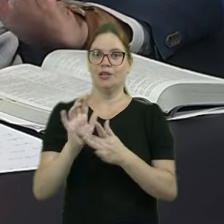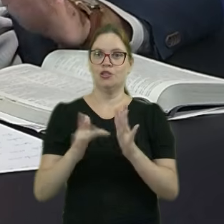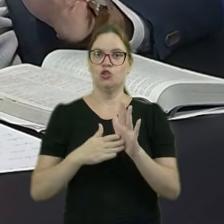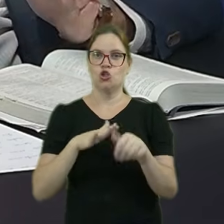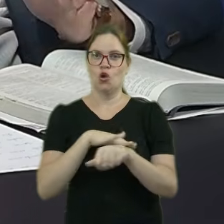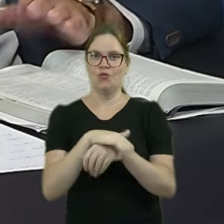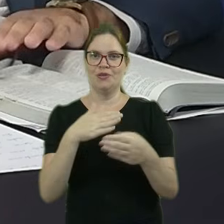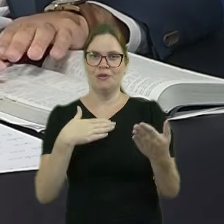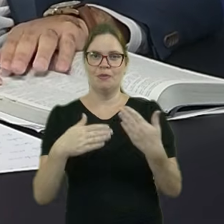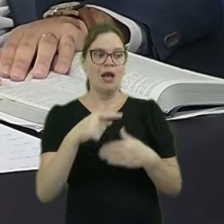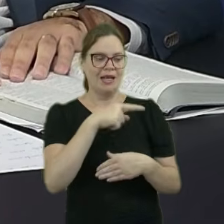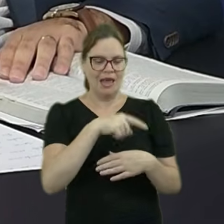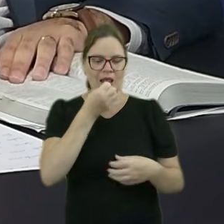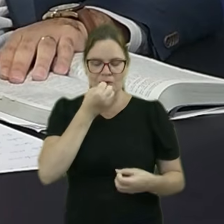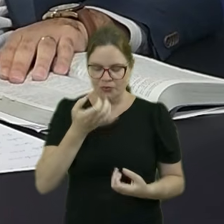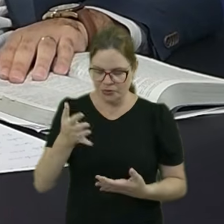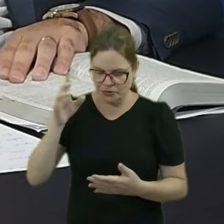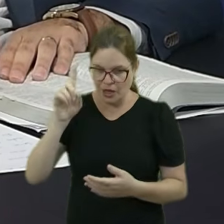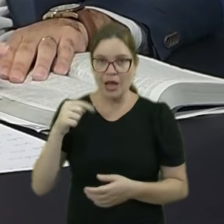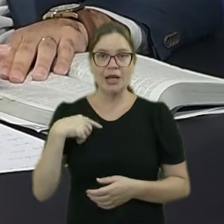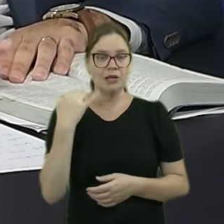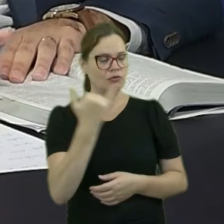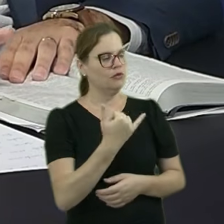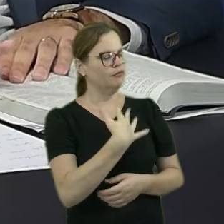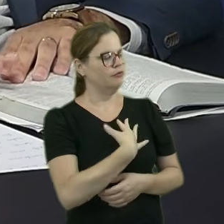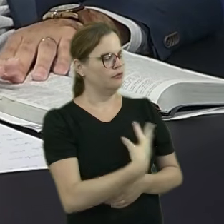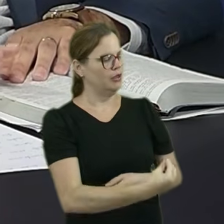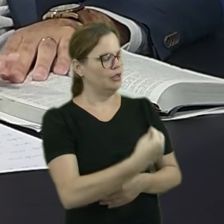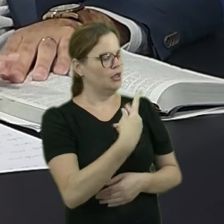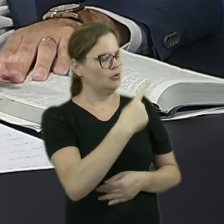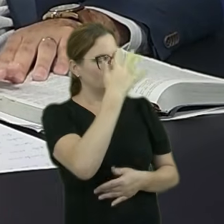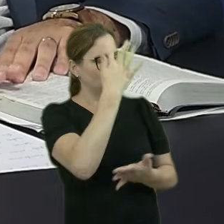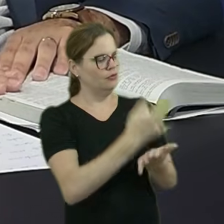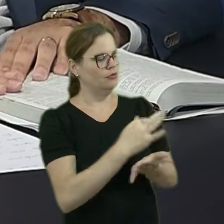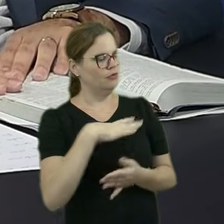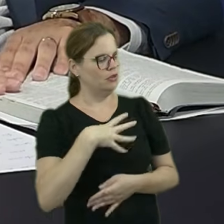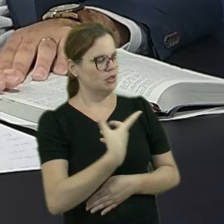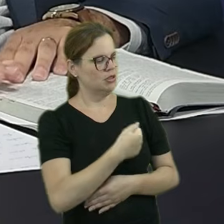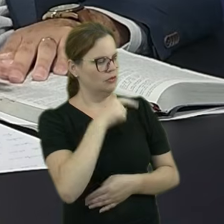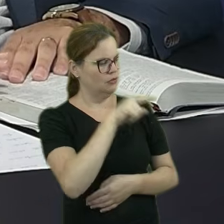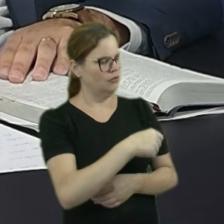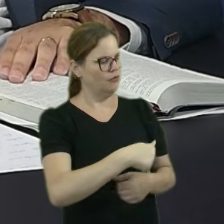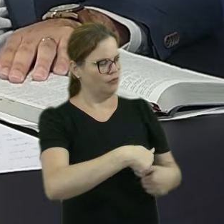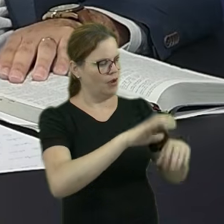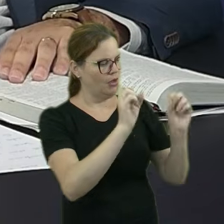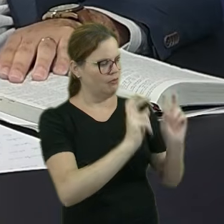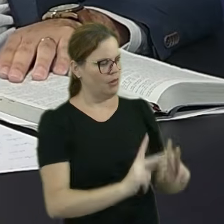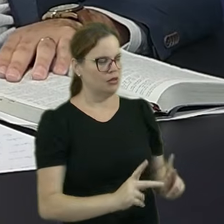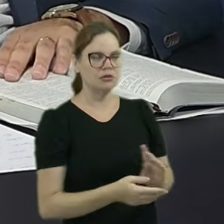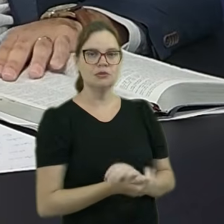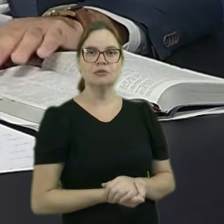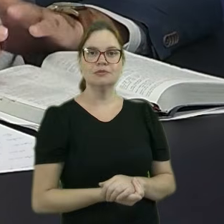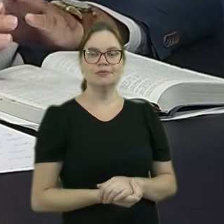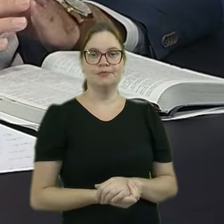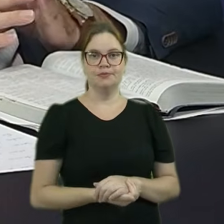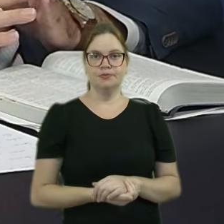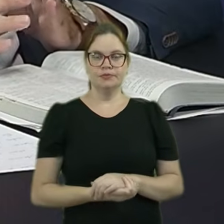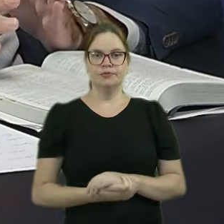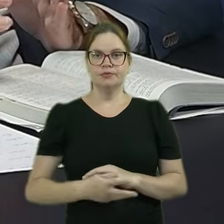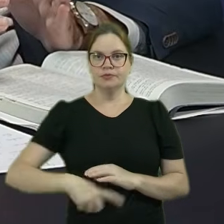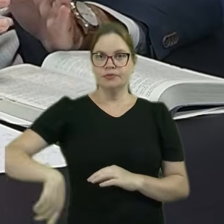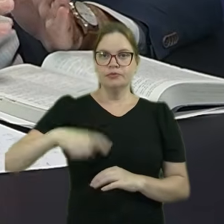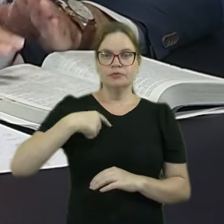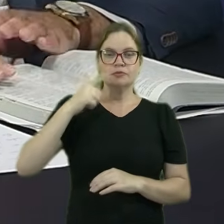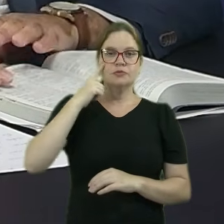ela, depois que ela faz a confissão, diz assim: filha, a tua fé te salvou, vai em paz. Então, nós vimos